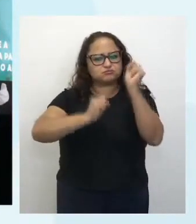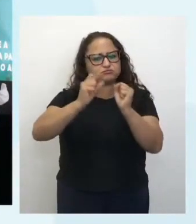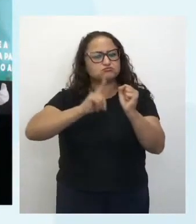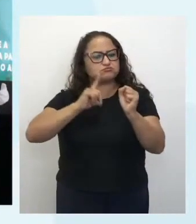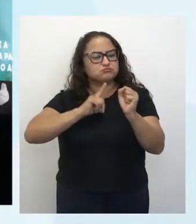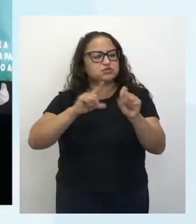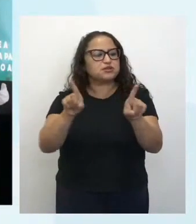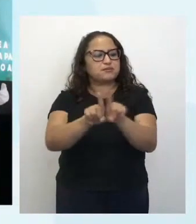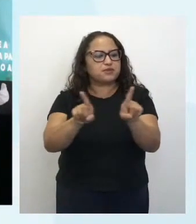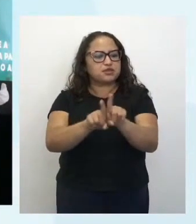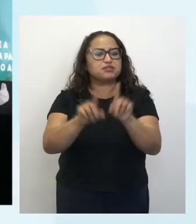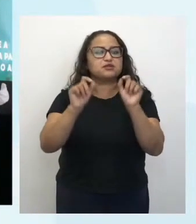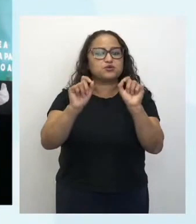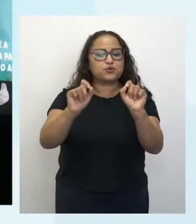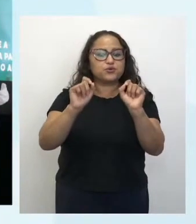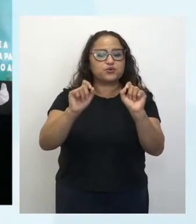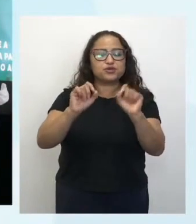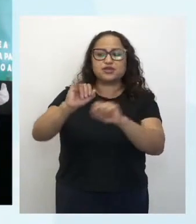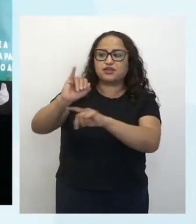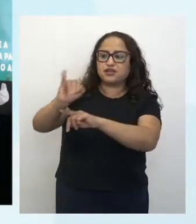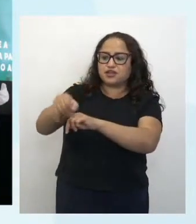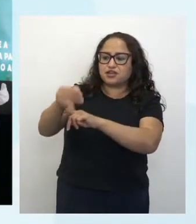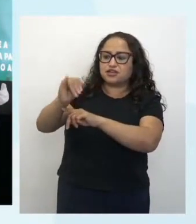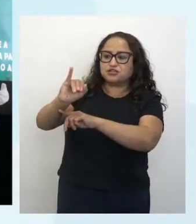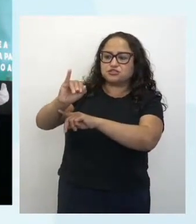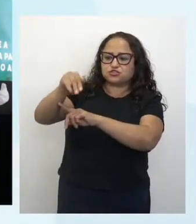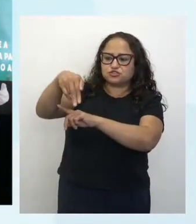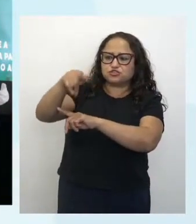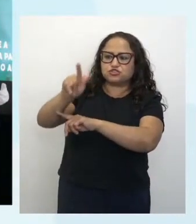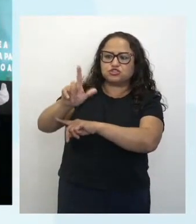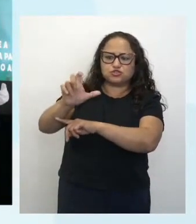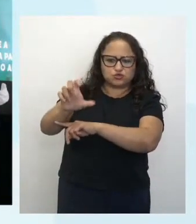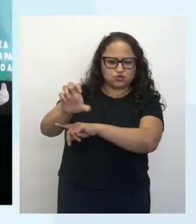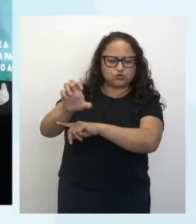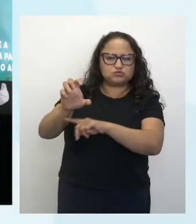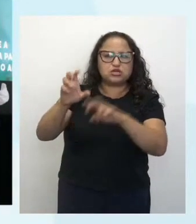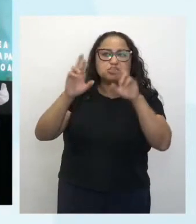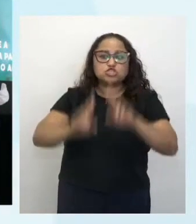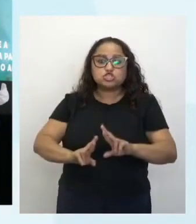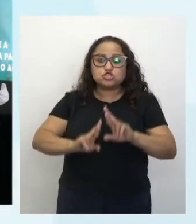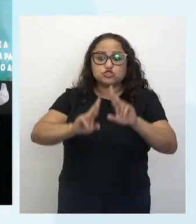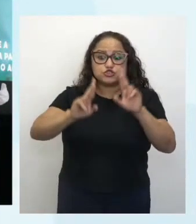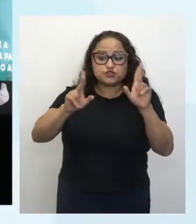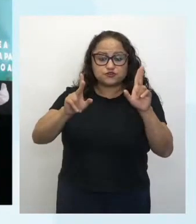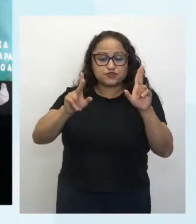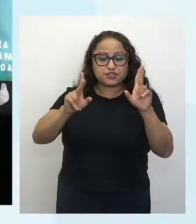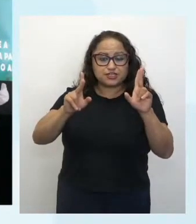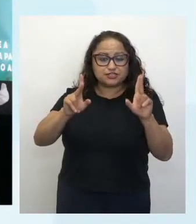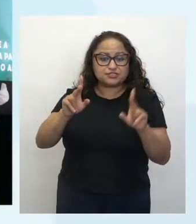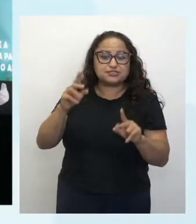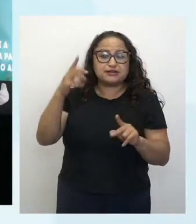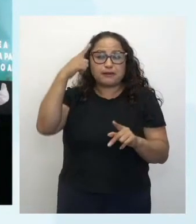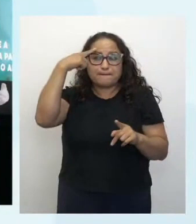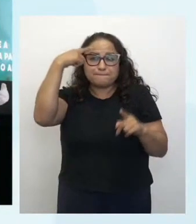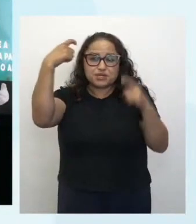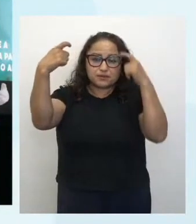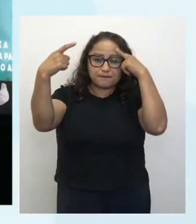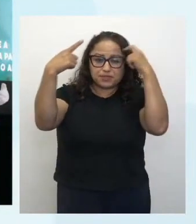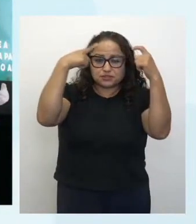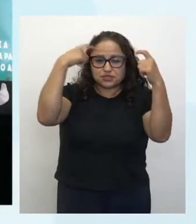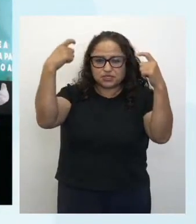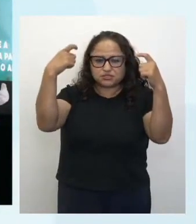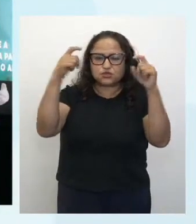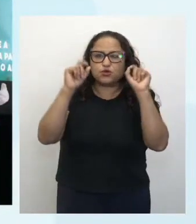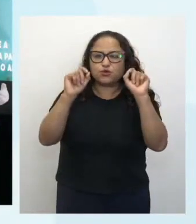essa questão do jingle utilizado na difusão de ideias, né? Ou seja, no convencimento de algo que é muito importante